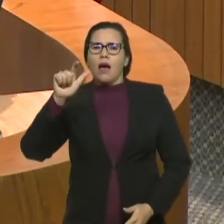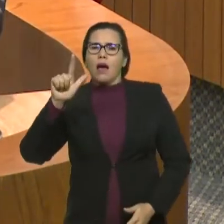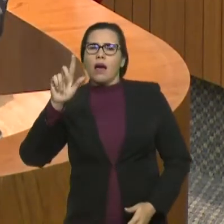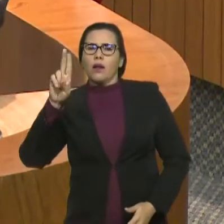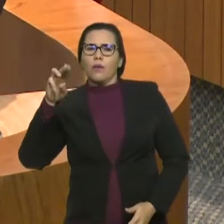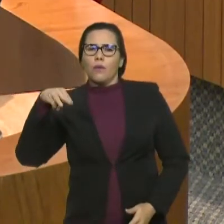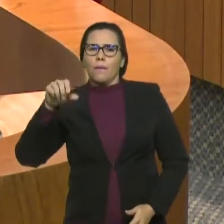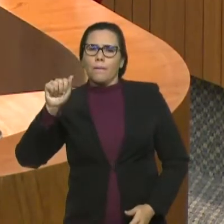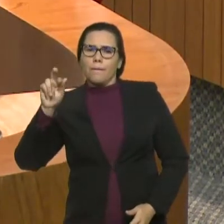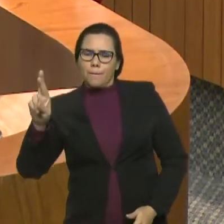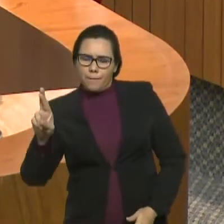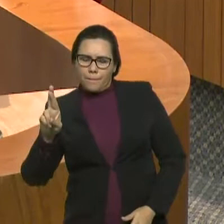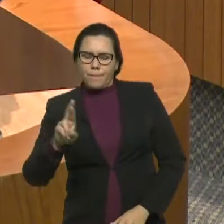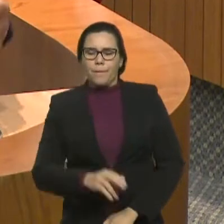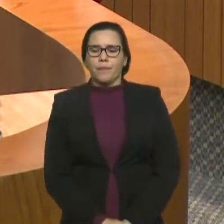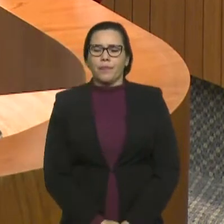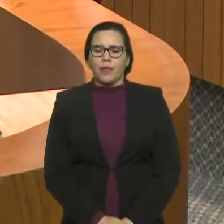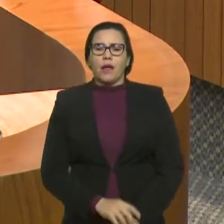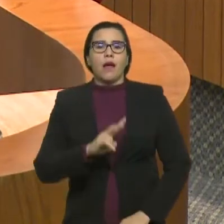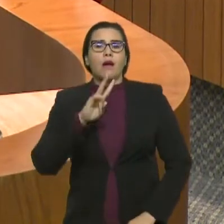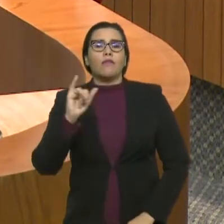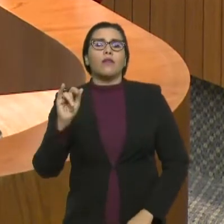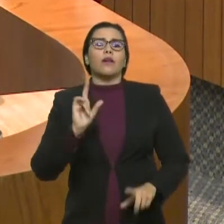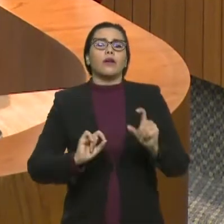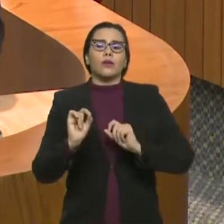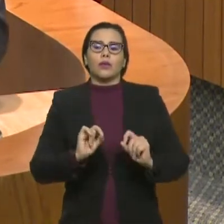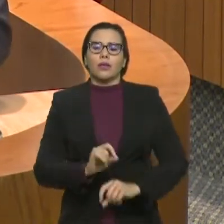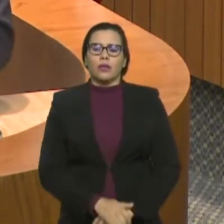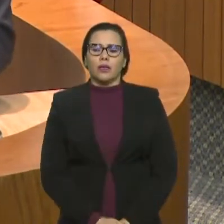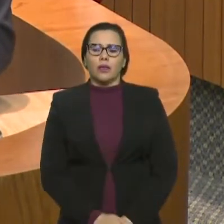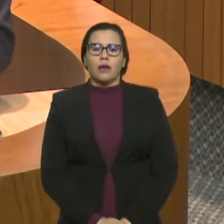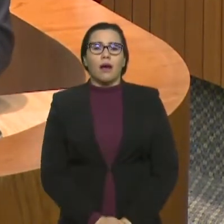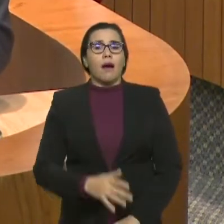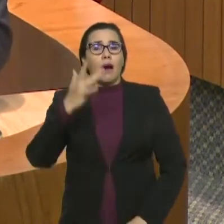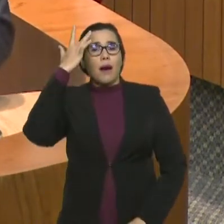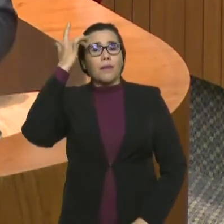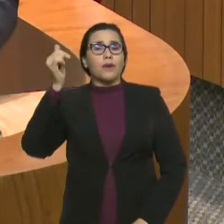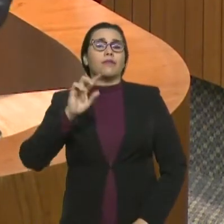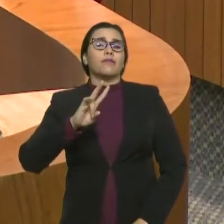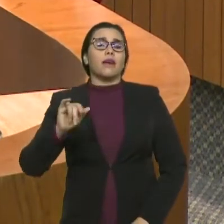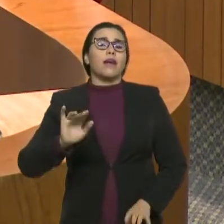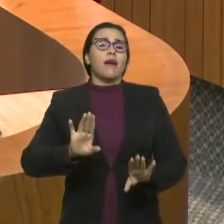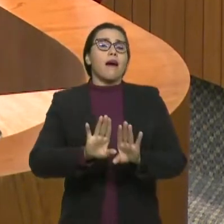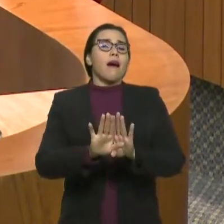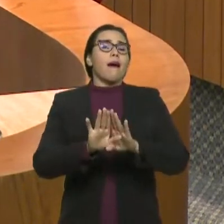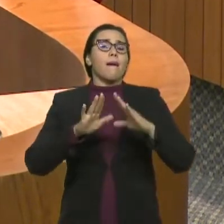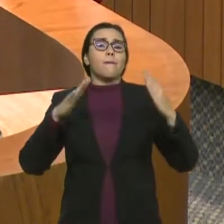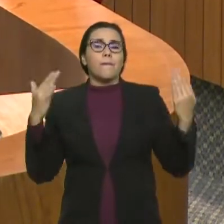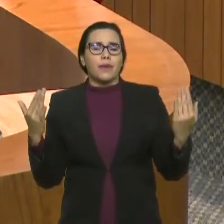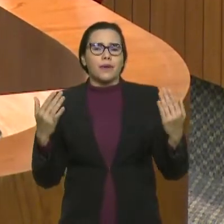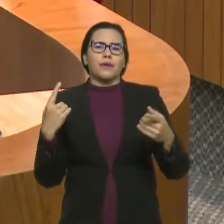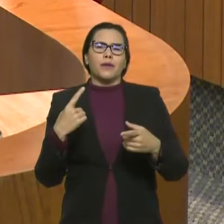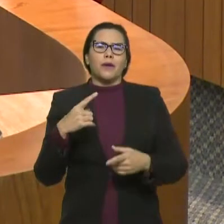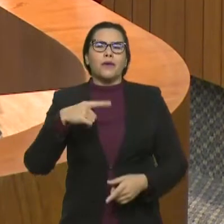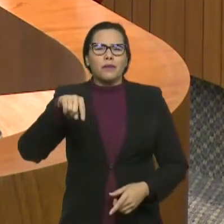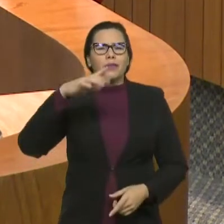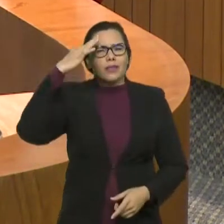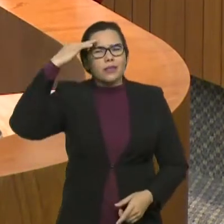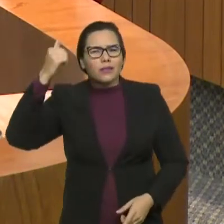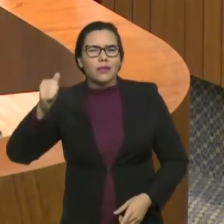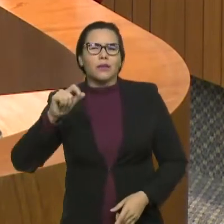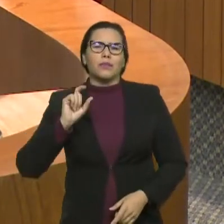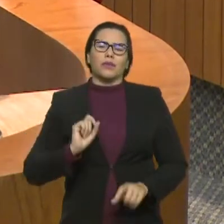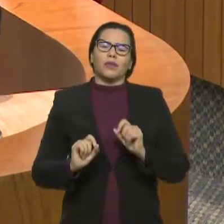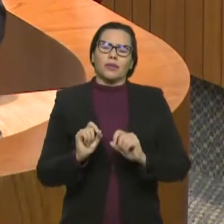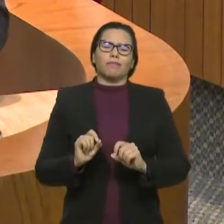A redução que estava fechada por algum tempo, amanhã será retomado a produção de